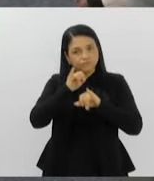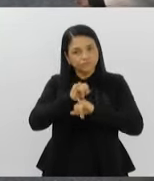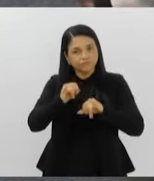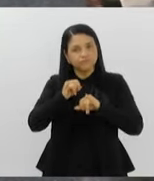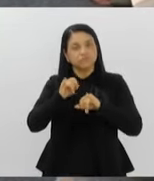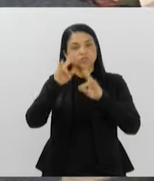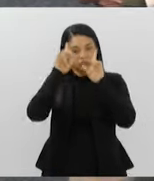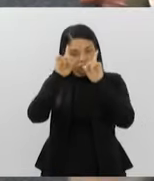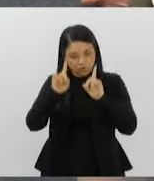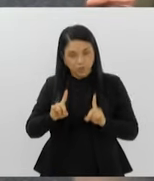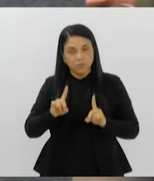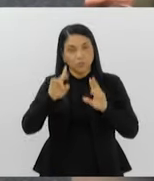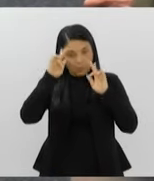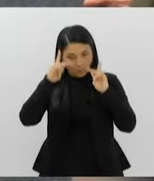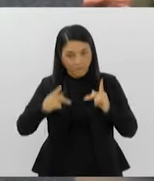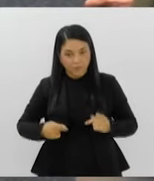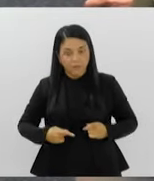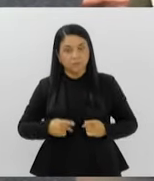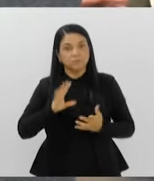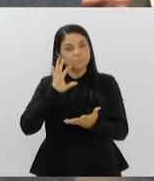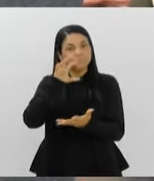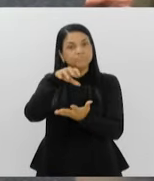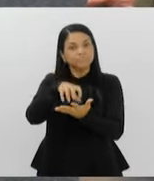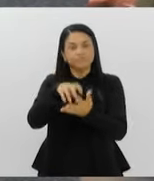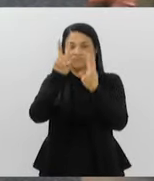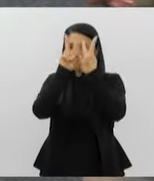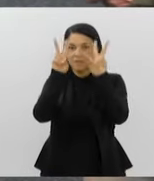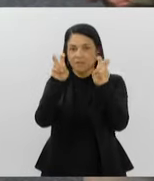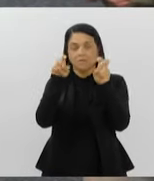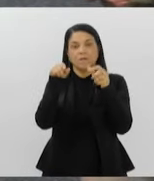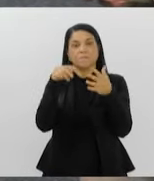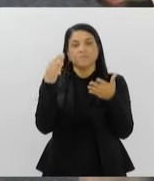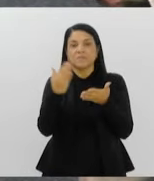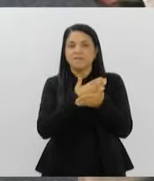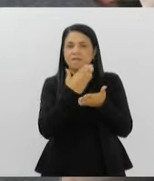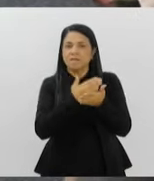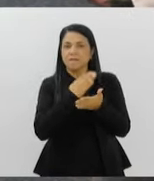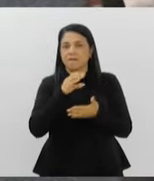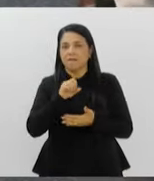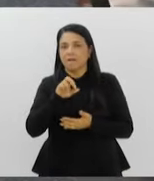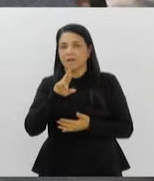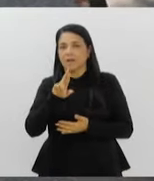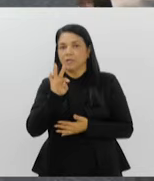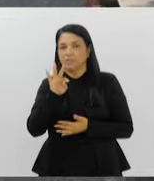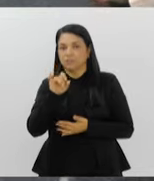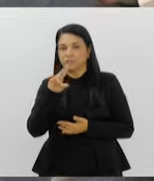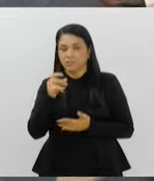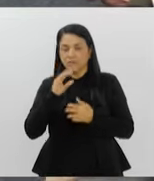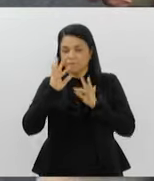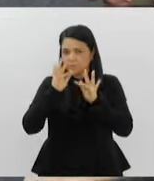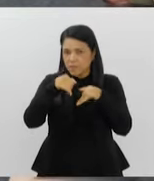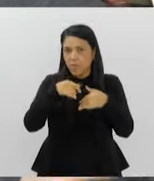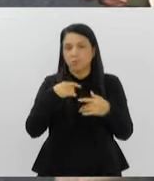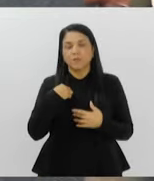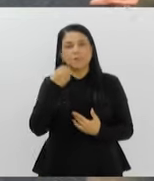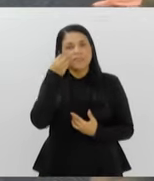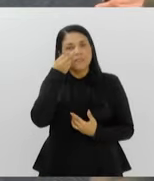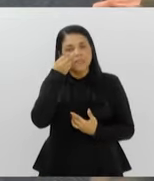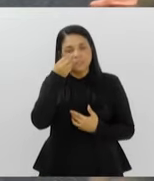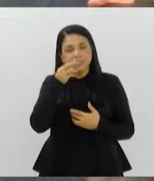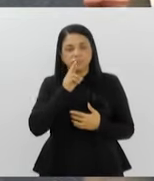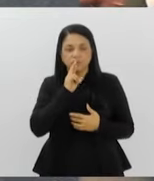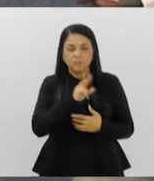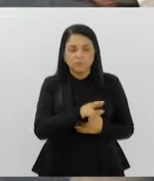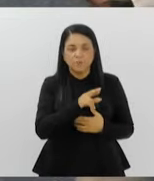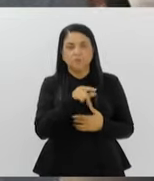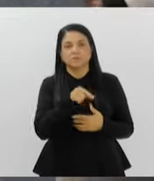porque é um tema central. A cartilha, inclusive, tem no final dela um teste que o próprio trabalhador pode, a